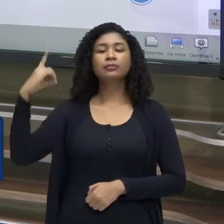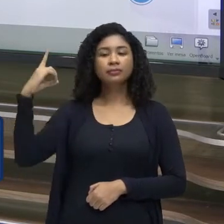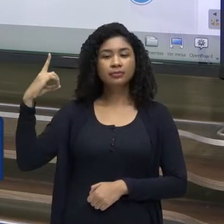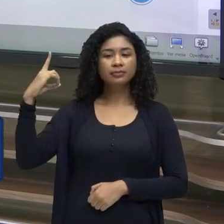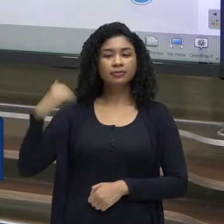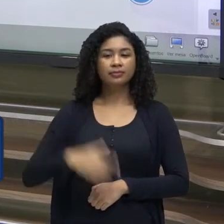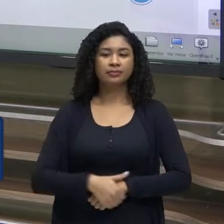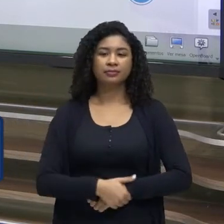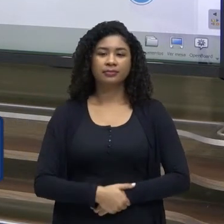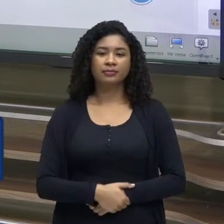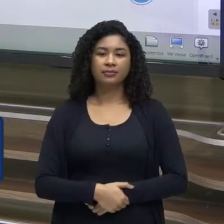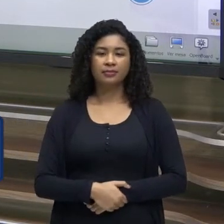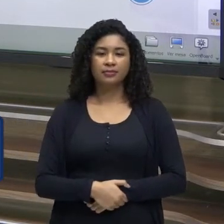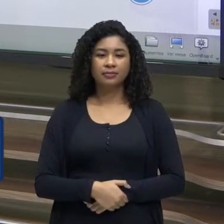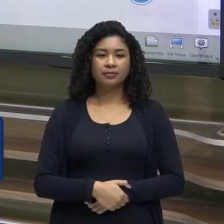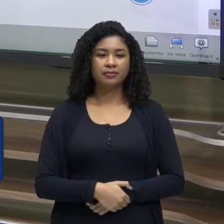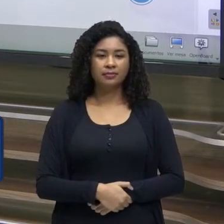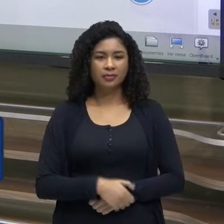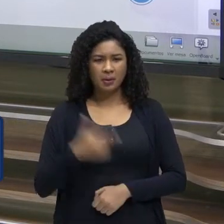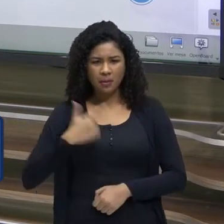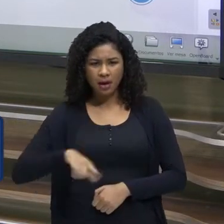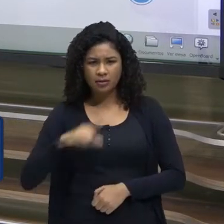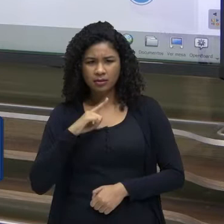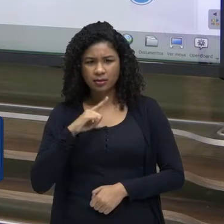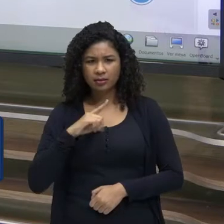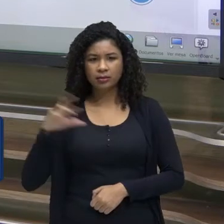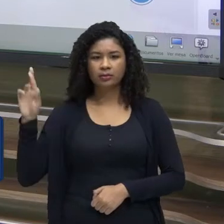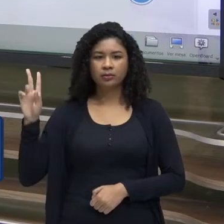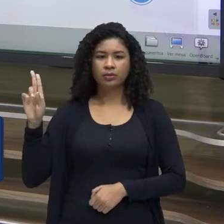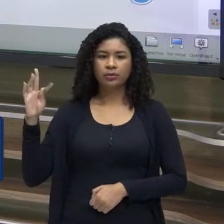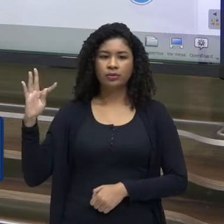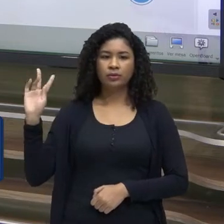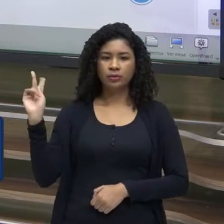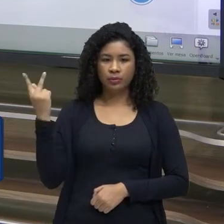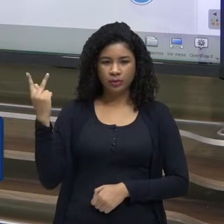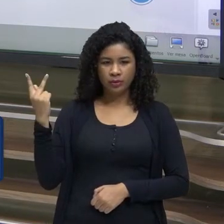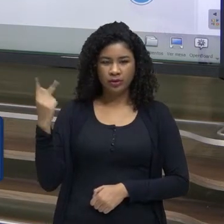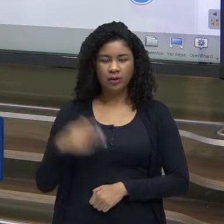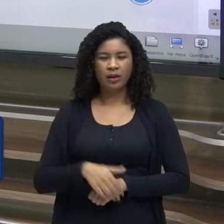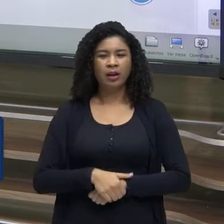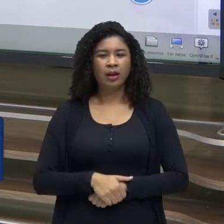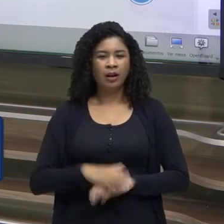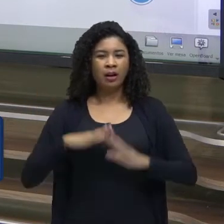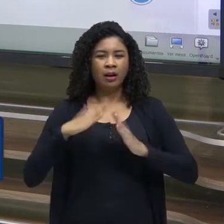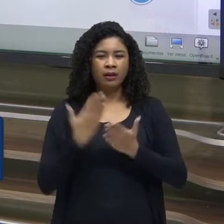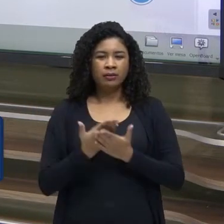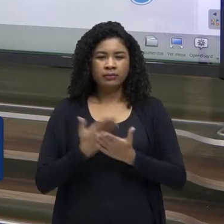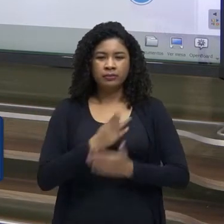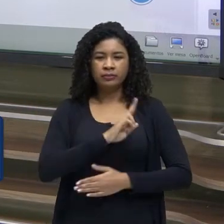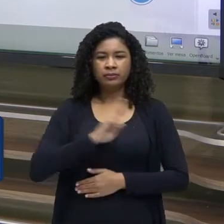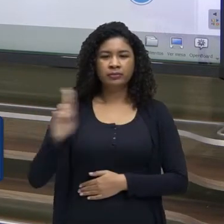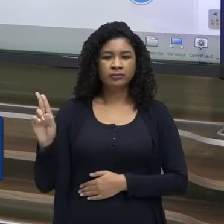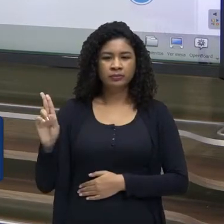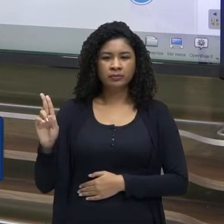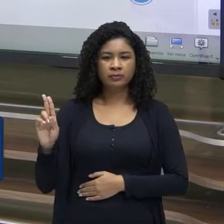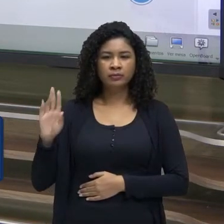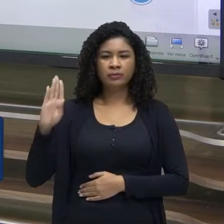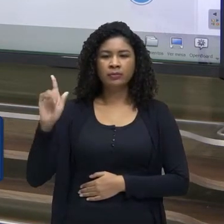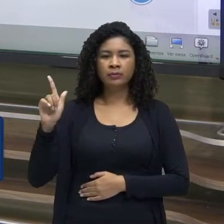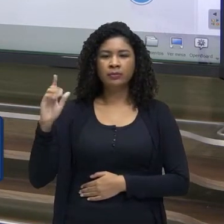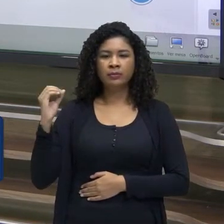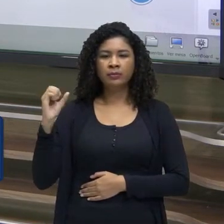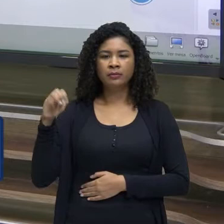questão número 1. Temos mais, quem mais? A Ruth da escola Professor Juraci Batista